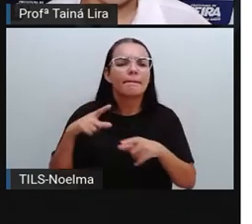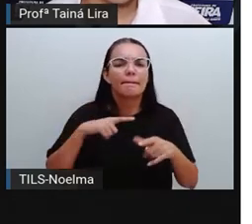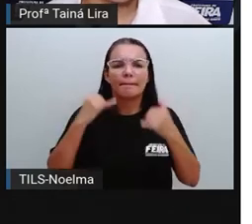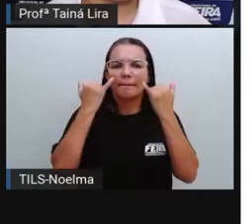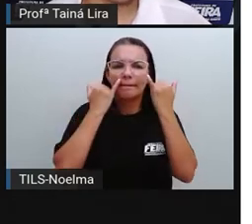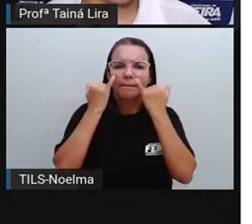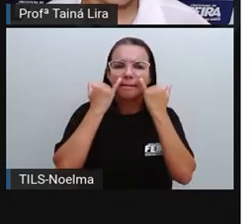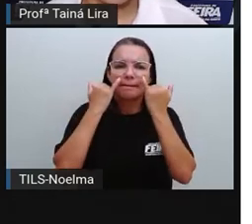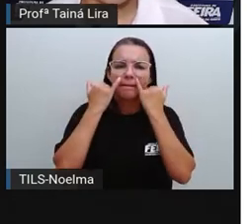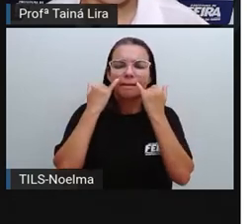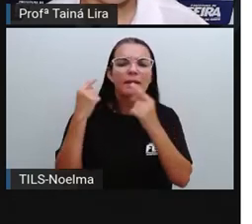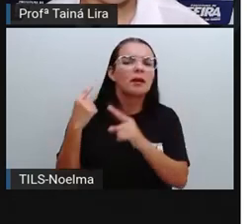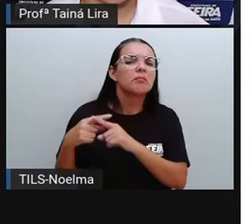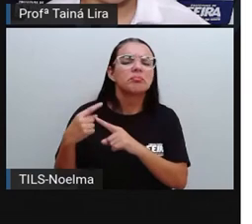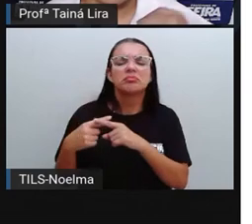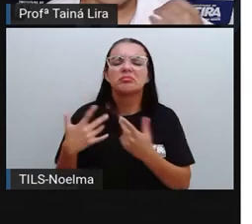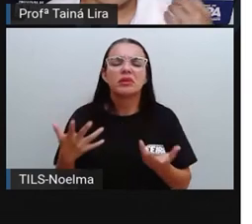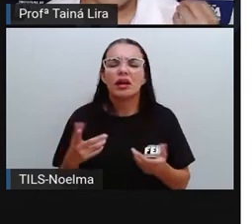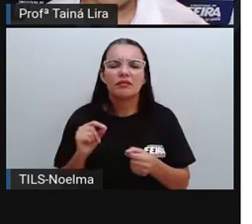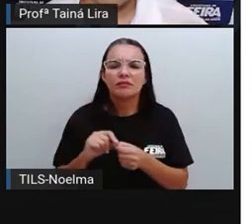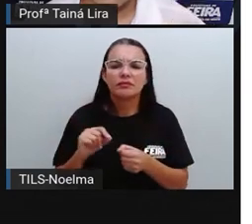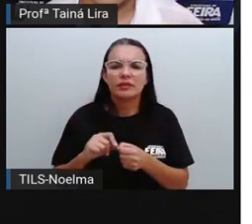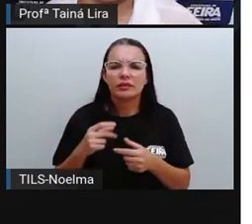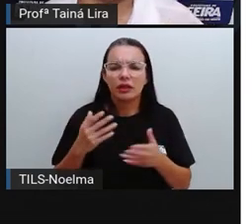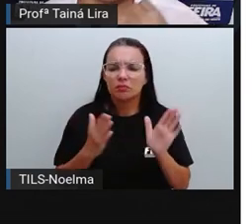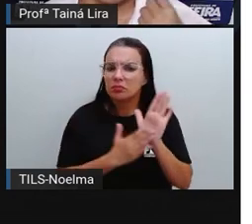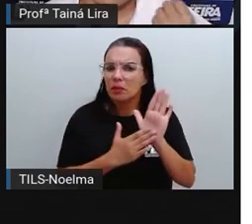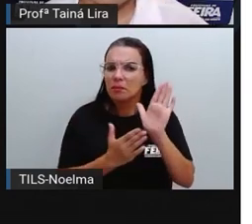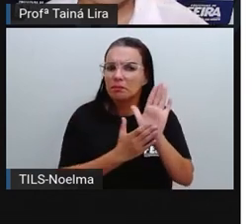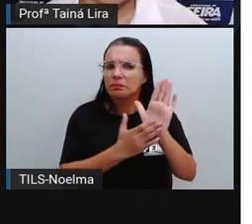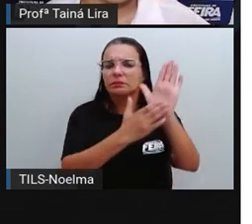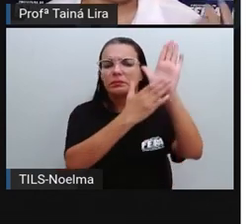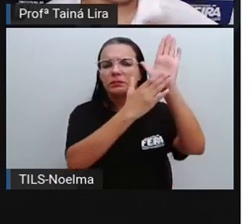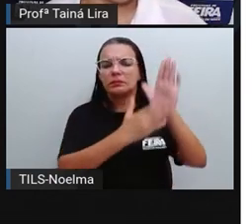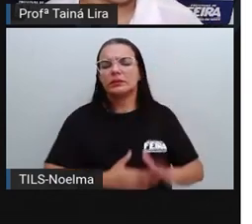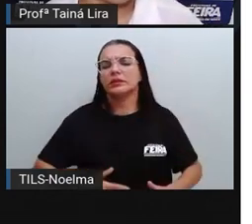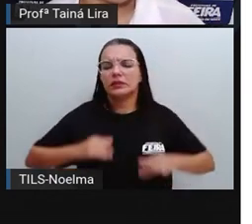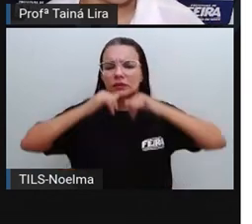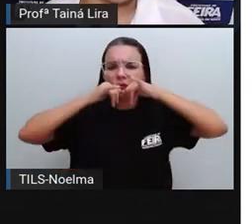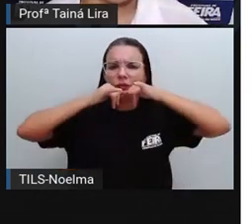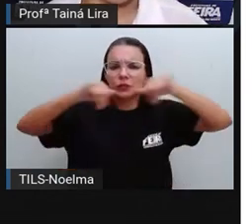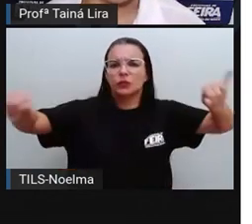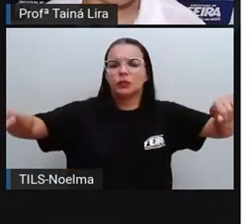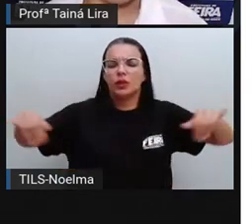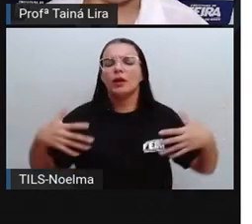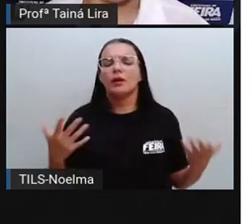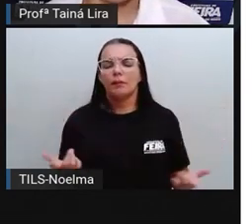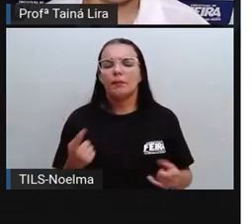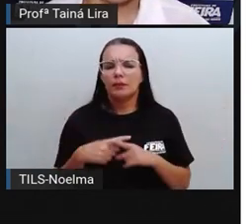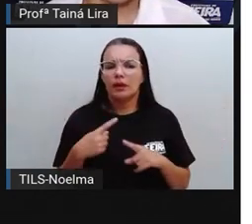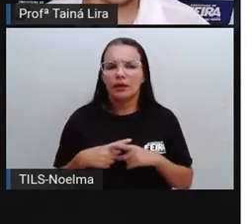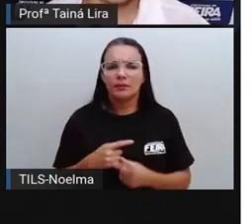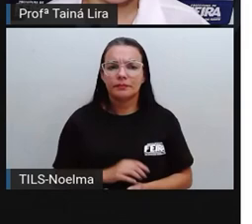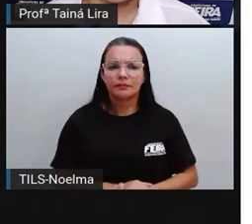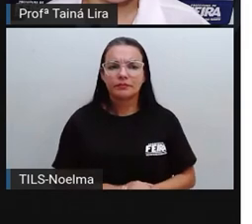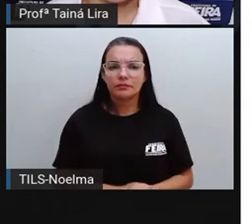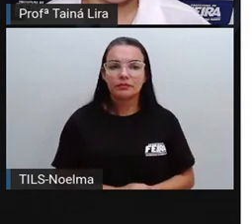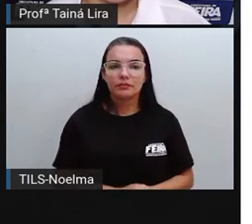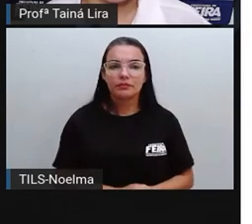informação? Por que que ele fez? Por que será que fez essa campanha para passar essa informação para o público-alvo?